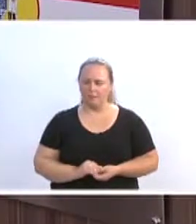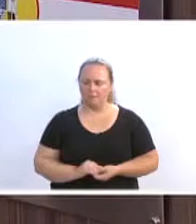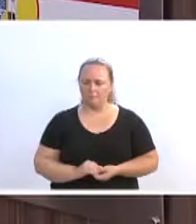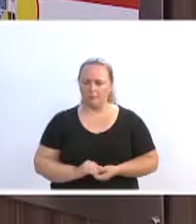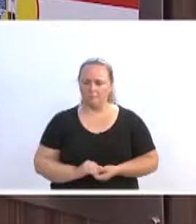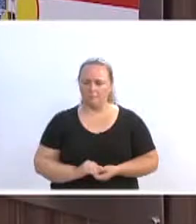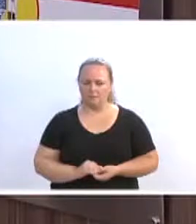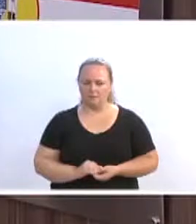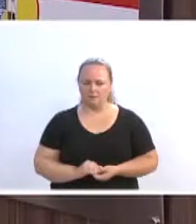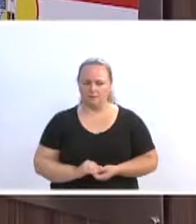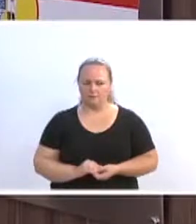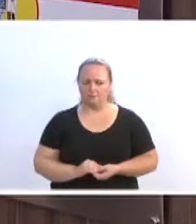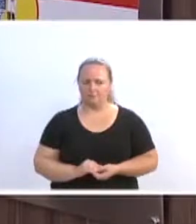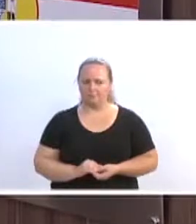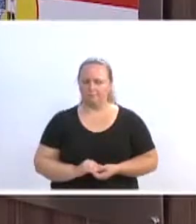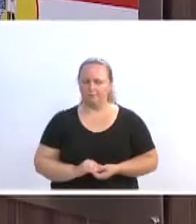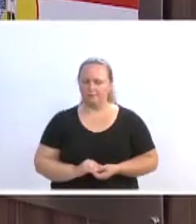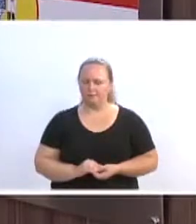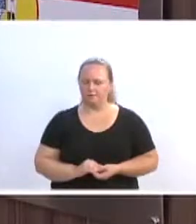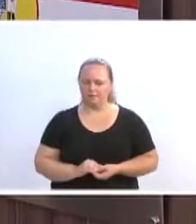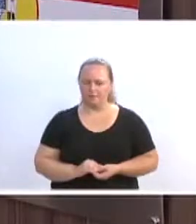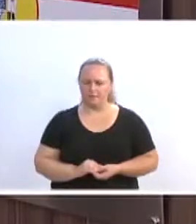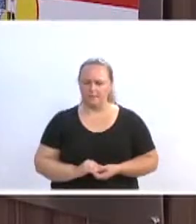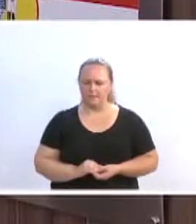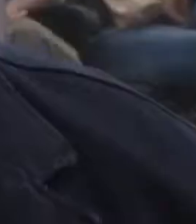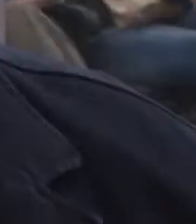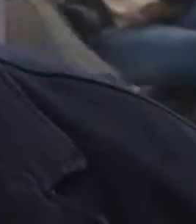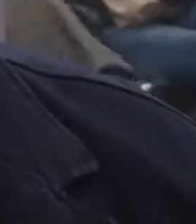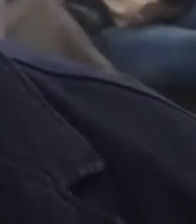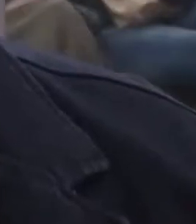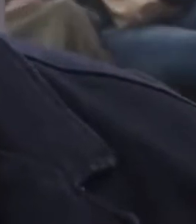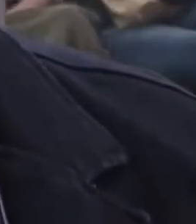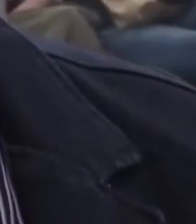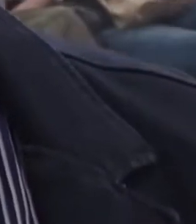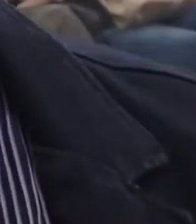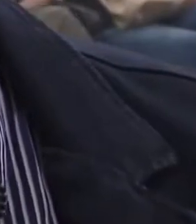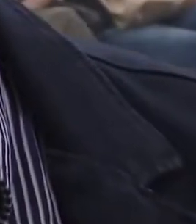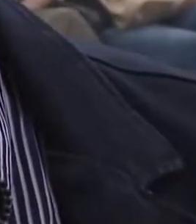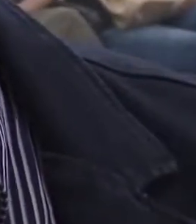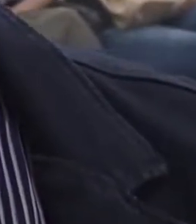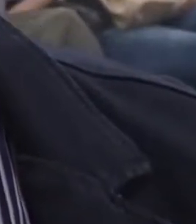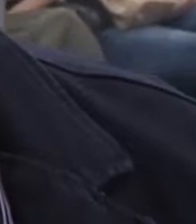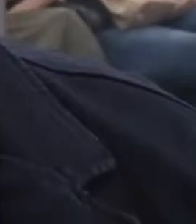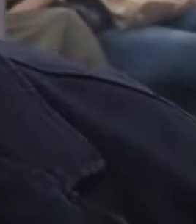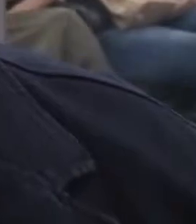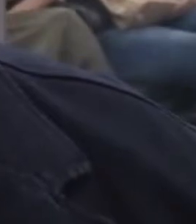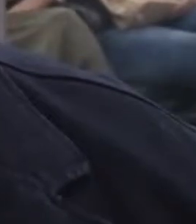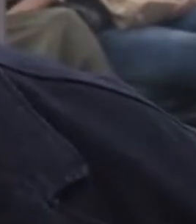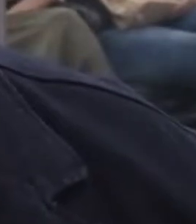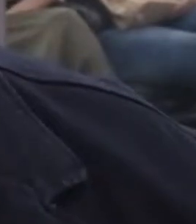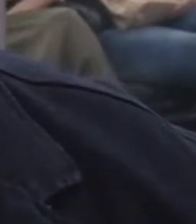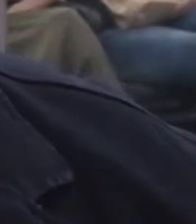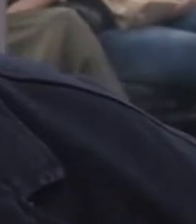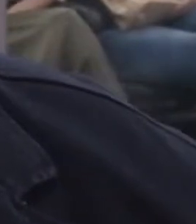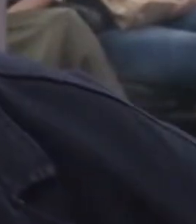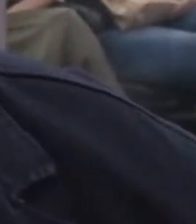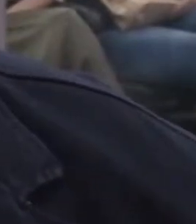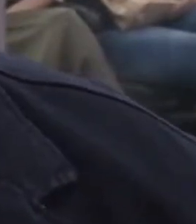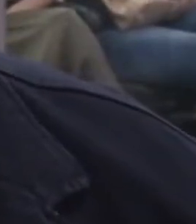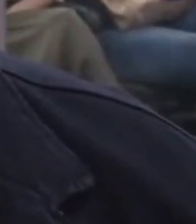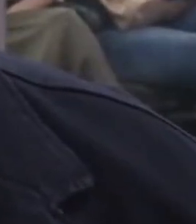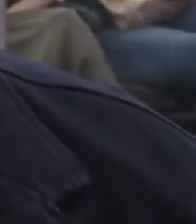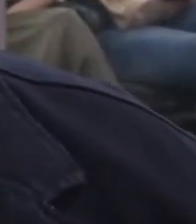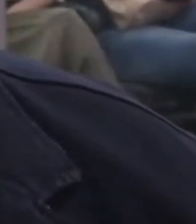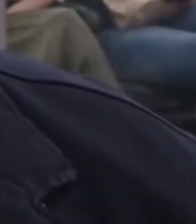em reconhecimento aos 60 anos de história. É uma satisfação muito grande para a banda, né? Está sendo representada aqui, está sendo lembrada